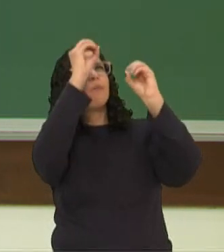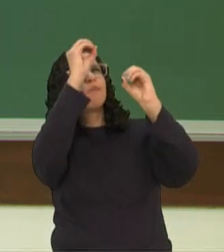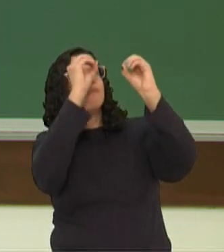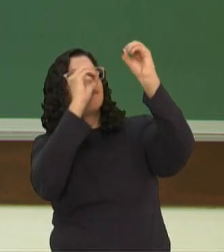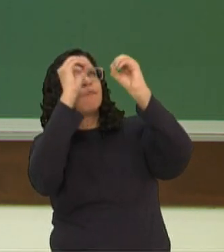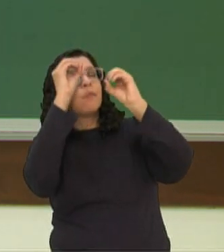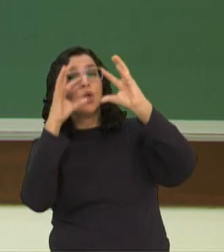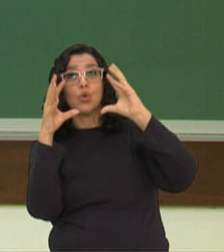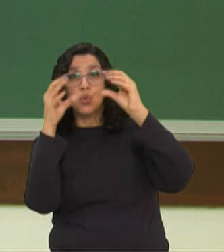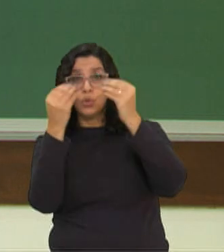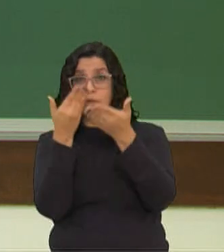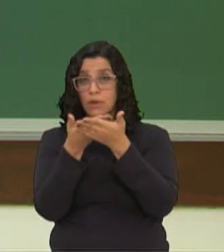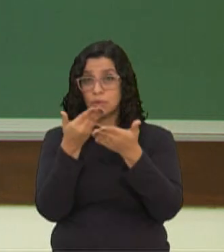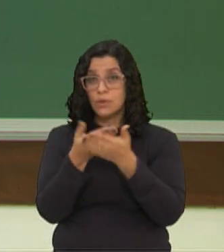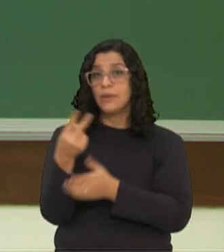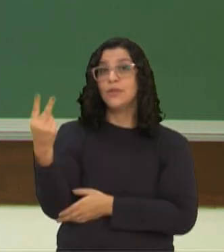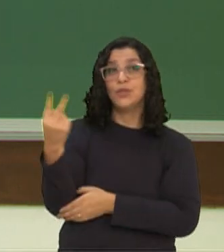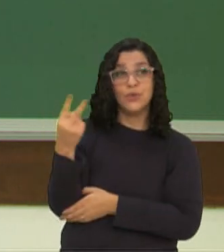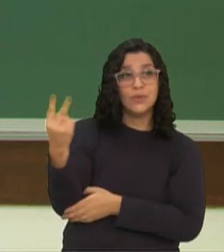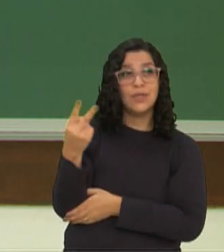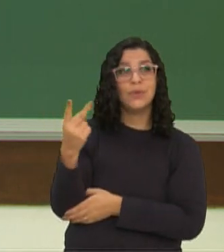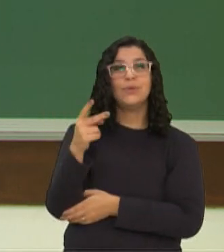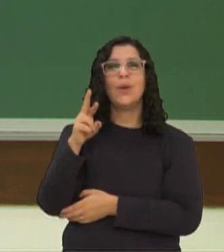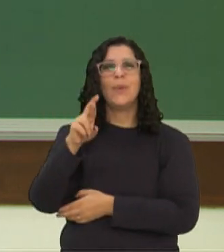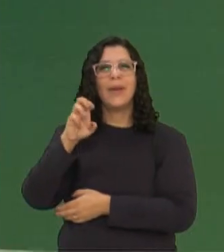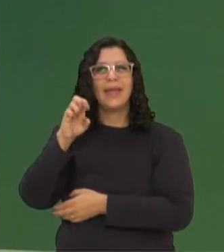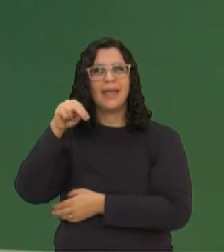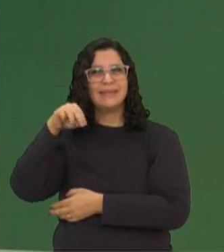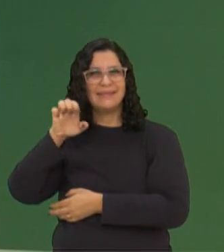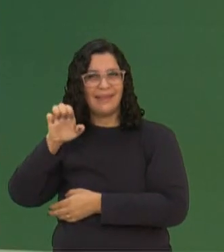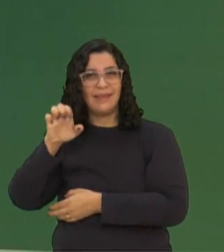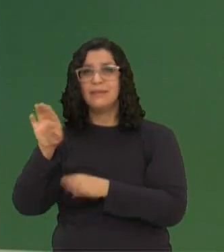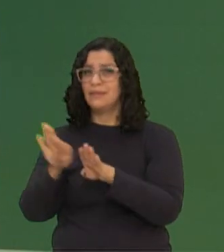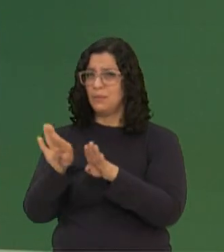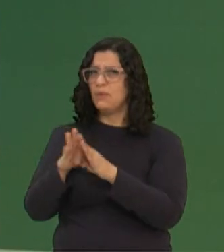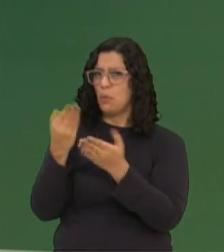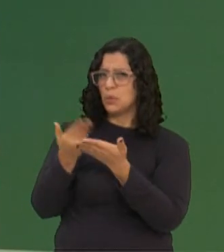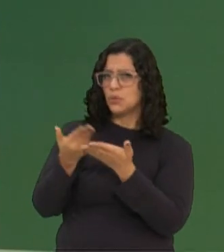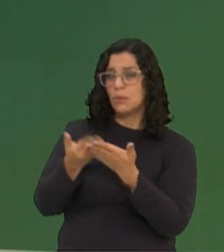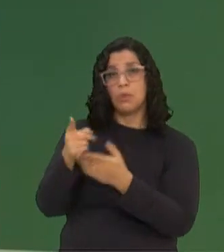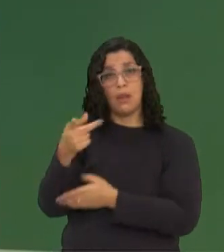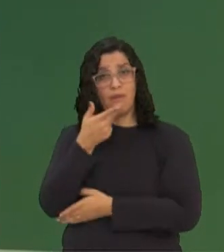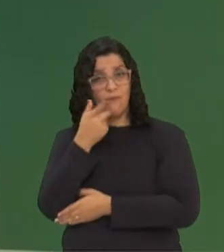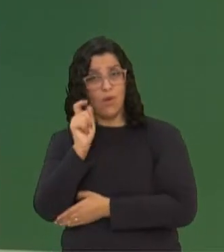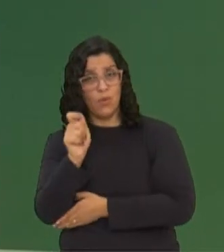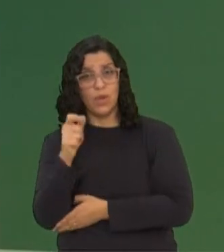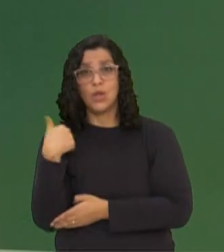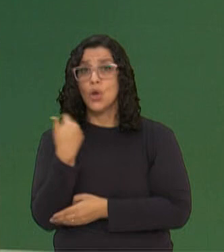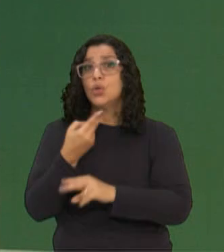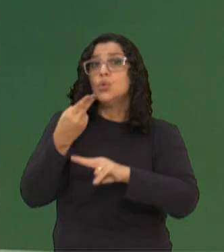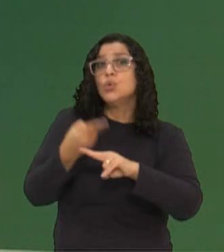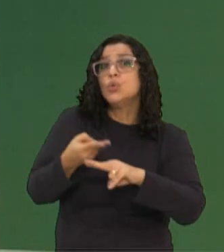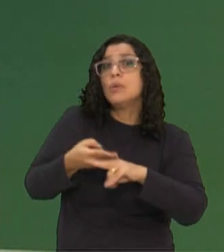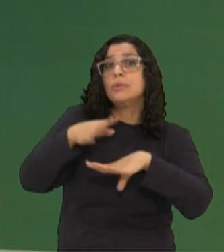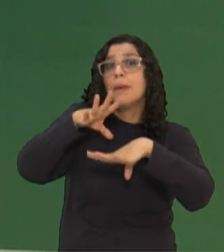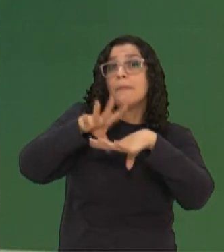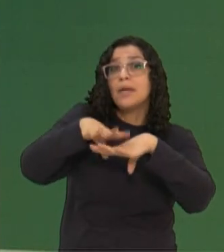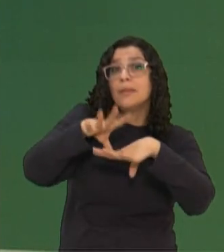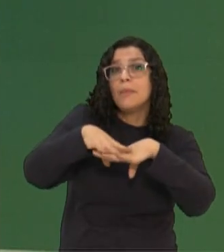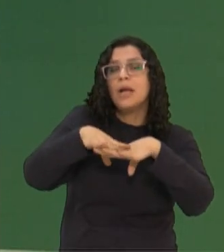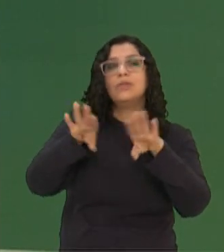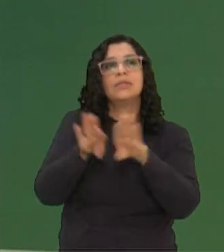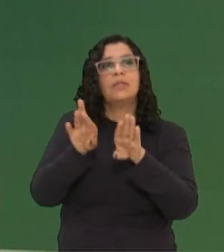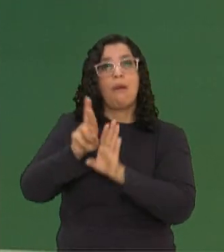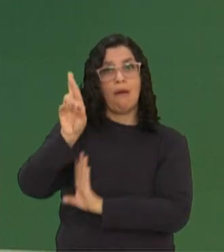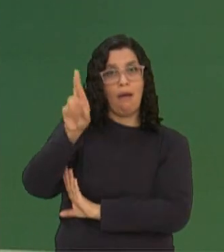planetas. E o segundo nome é o René Descartes, que aqui está com a gente, e que ele vai dizer o quê? O uso da matemática e da